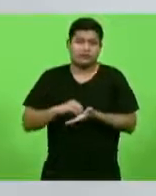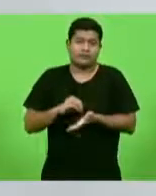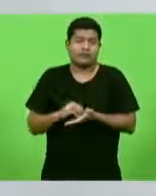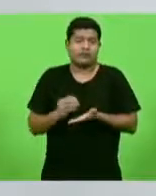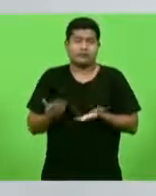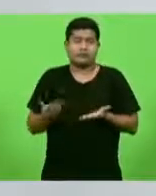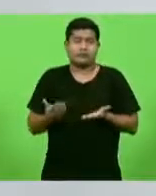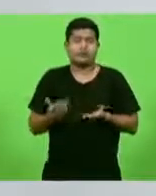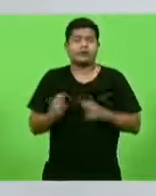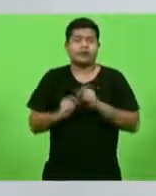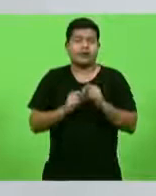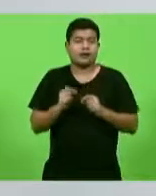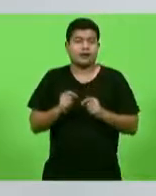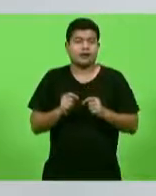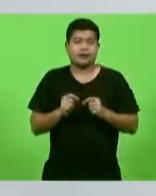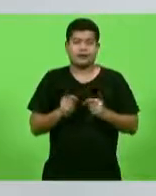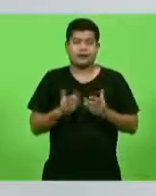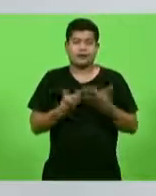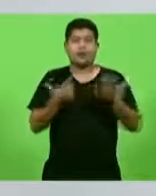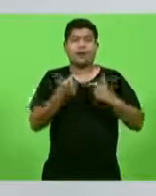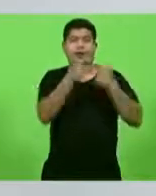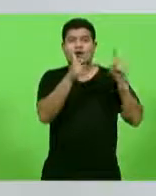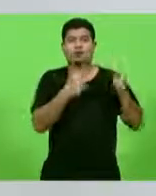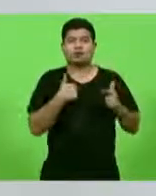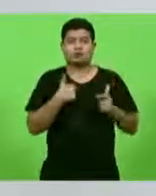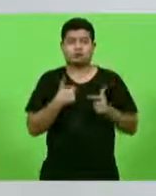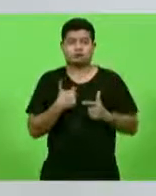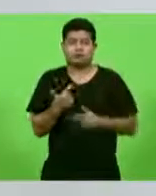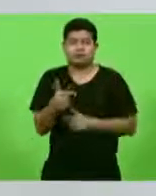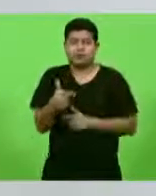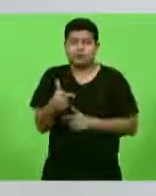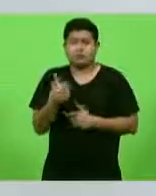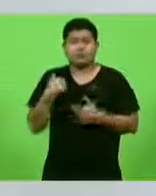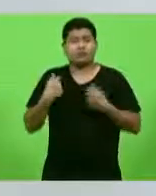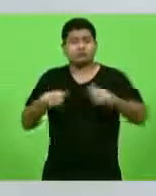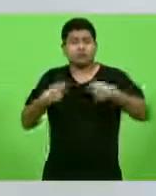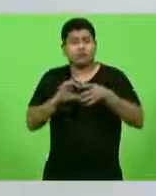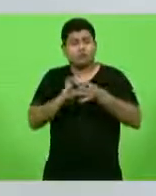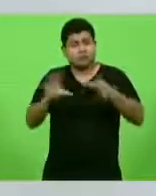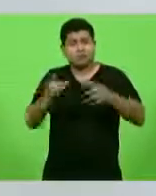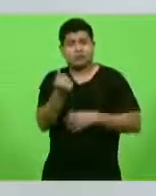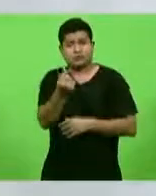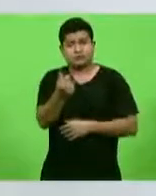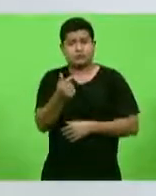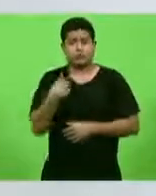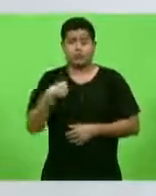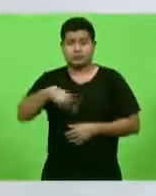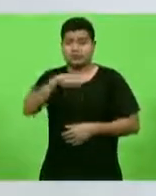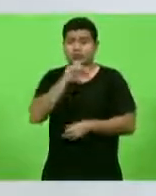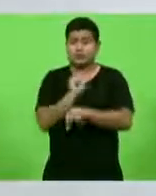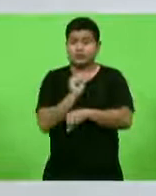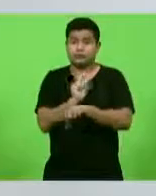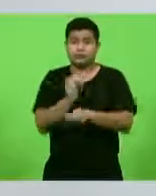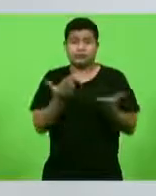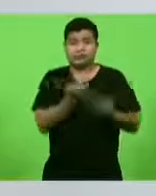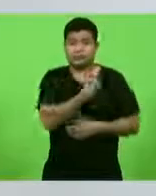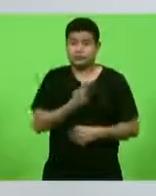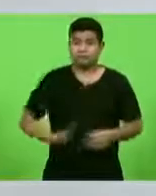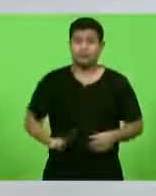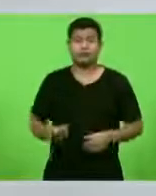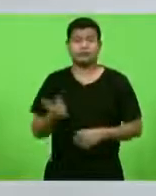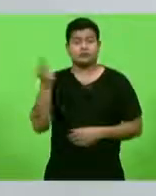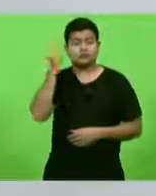razão nenhuma. A prefeitura já fez a parte dela e nós aguardamos que o governo faça a sua parte na